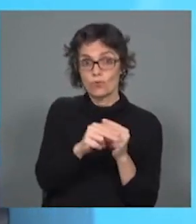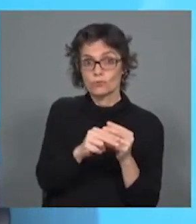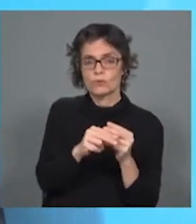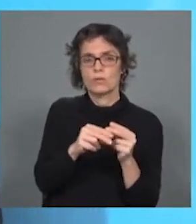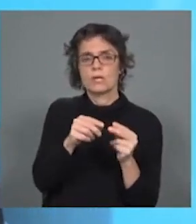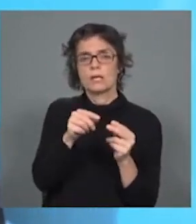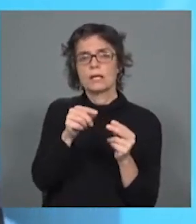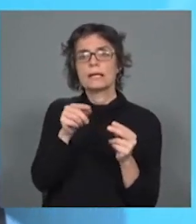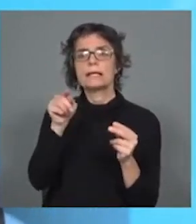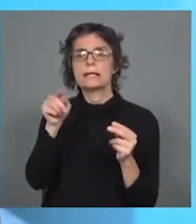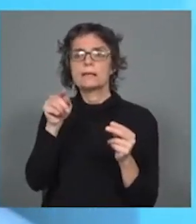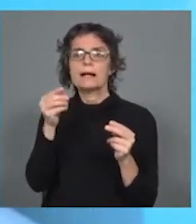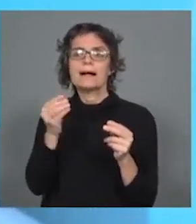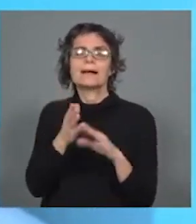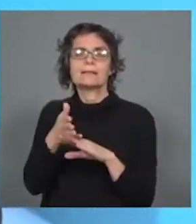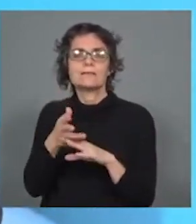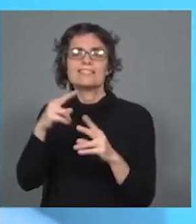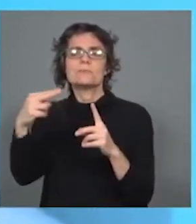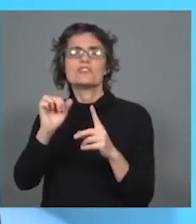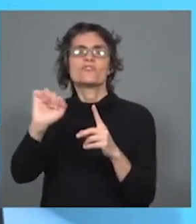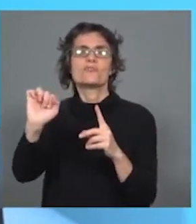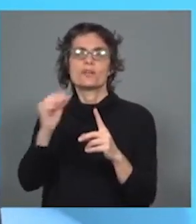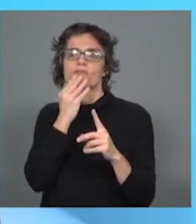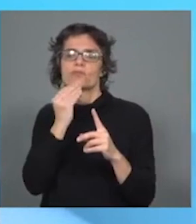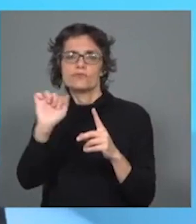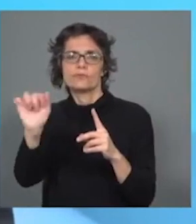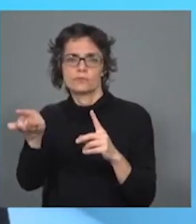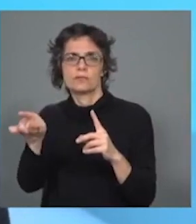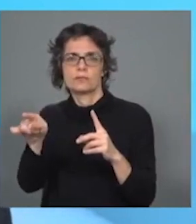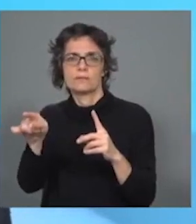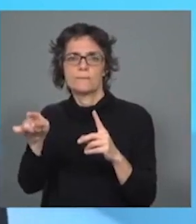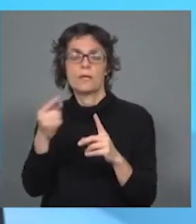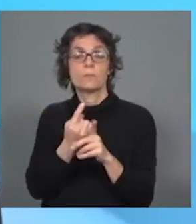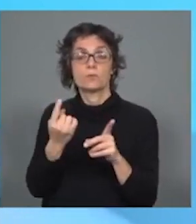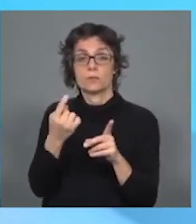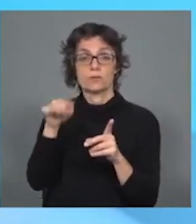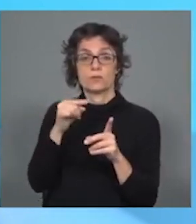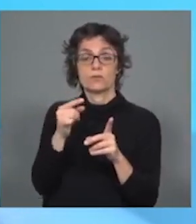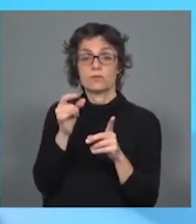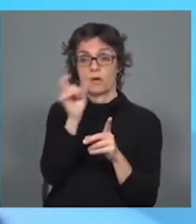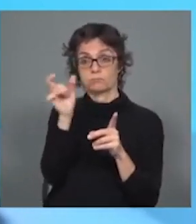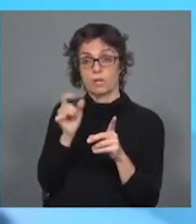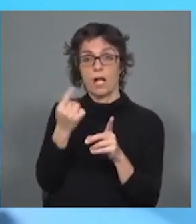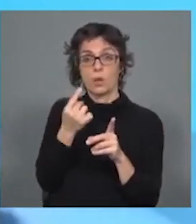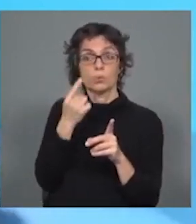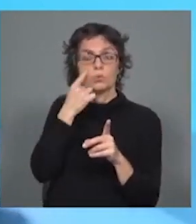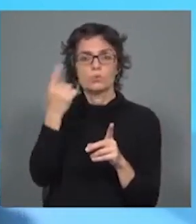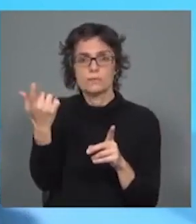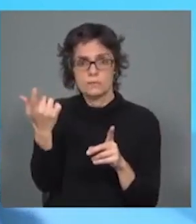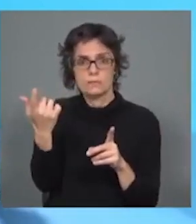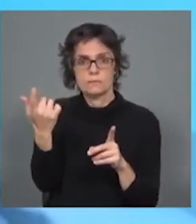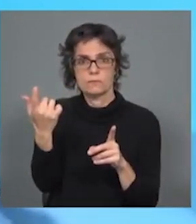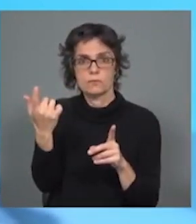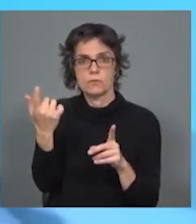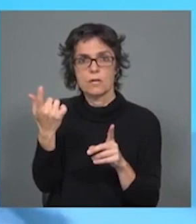o que era aquele tempo, como eles, códigos judaicos que nós não conhecemos daquele tempo e que estão no texto e que nos ajudam também